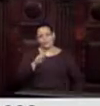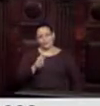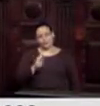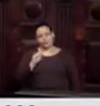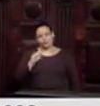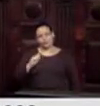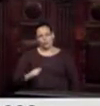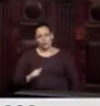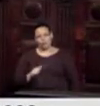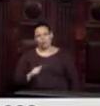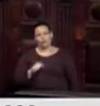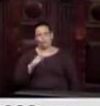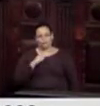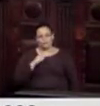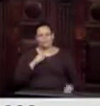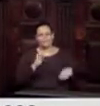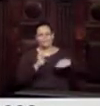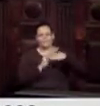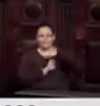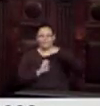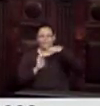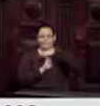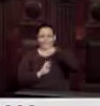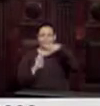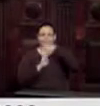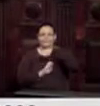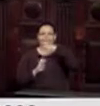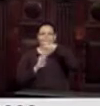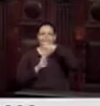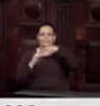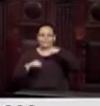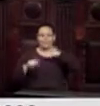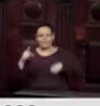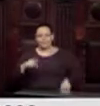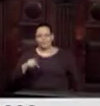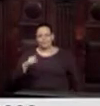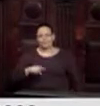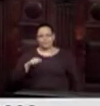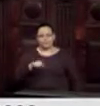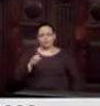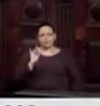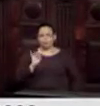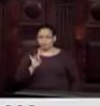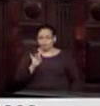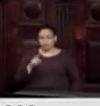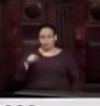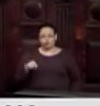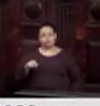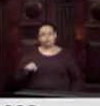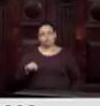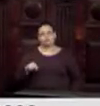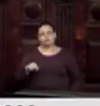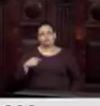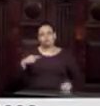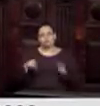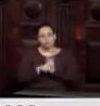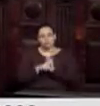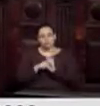Petrobras a competência para, com exclusividade, explorar o petróleo.